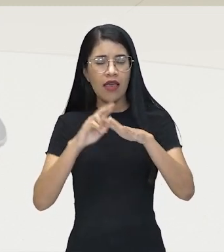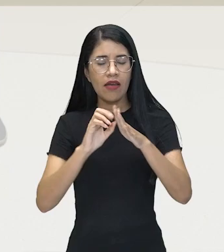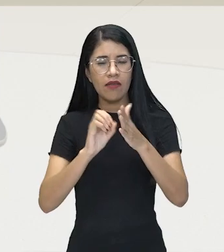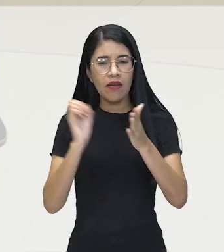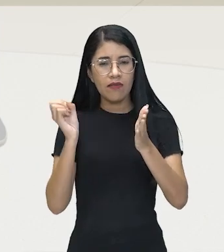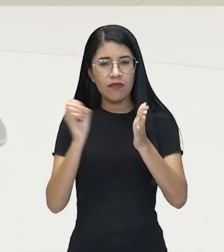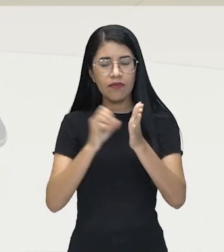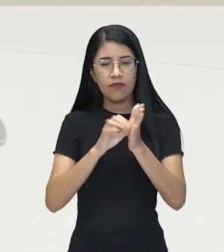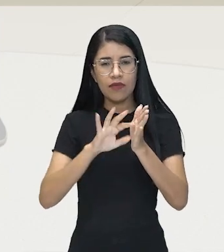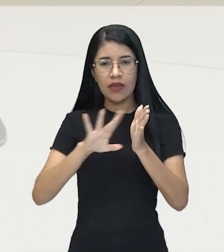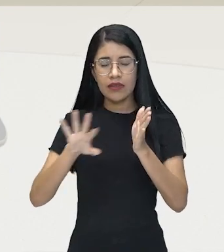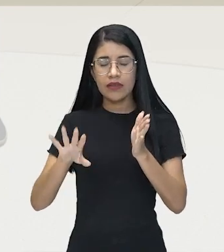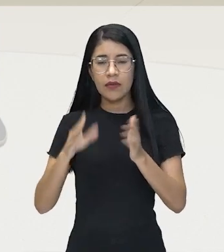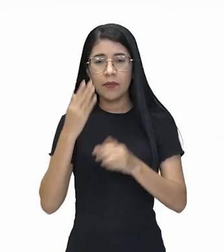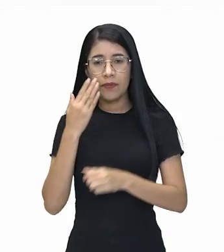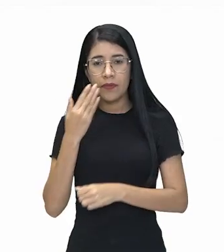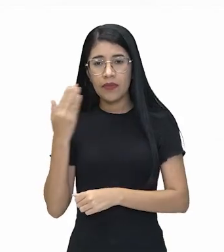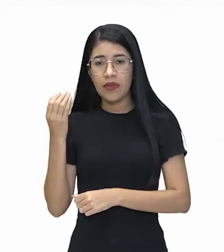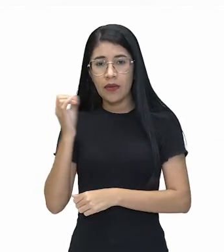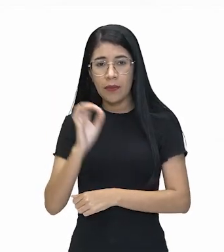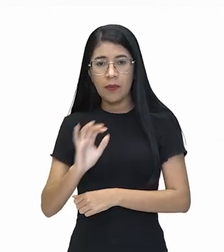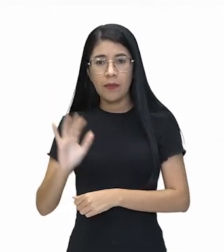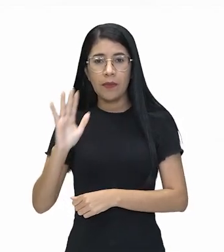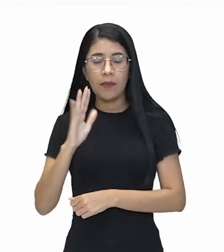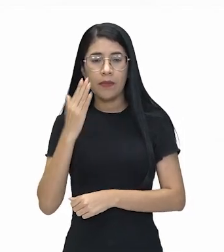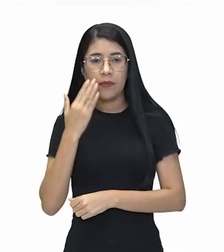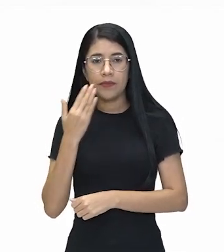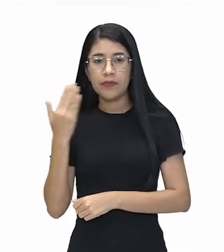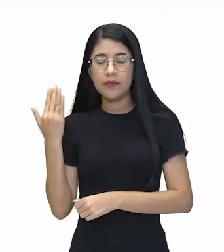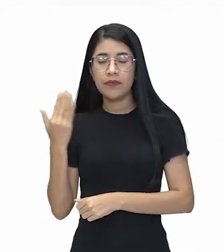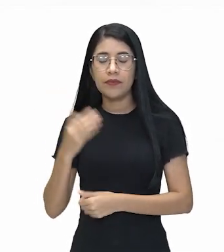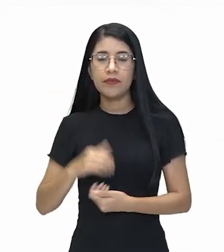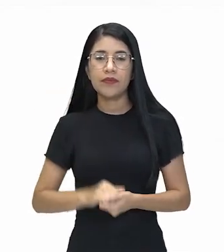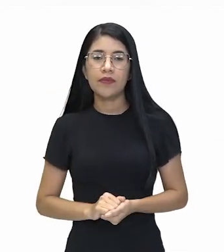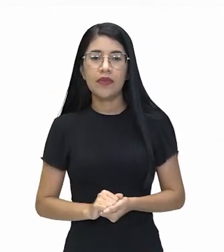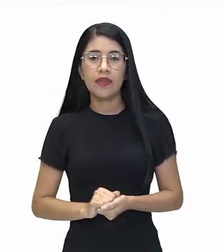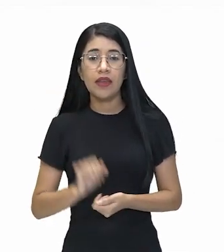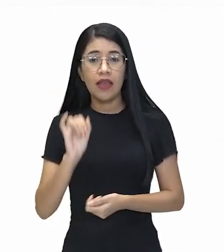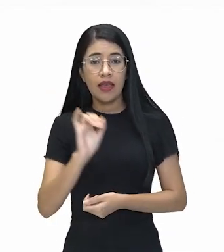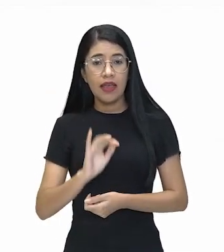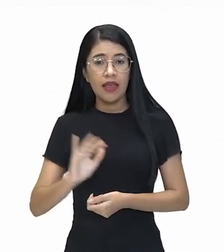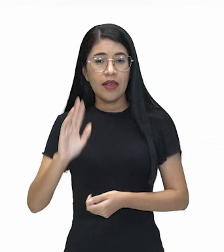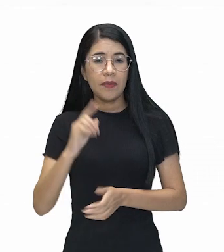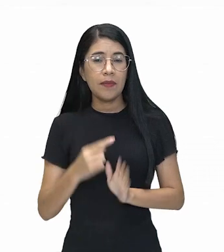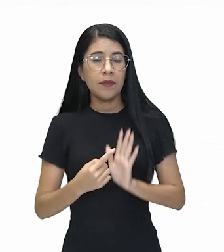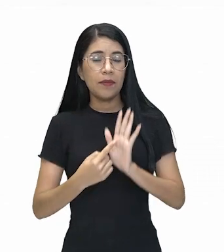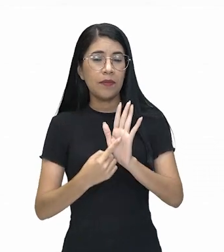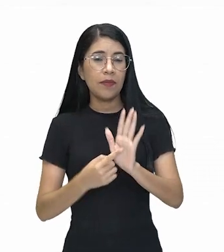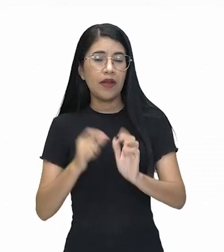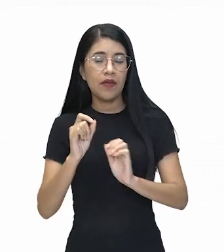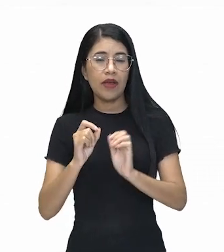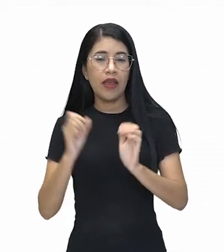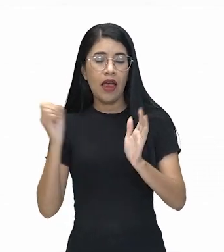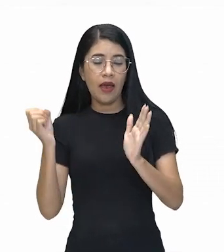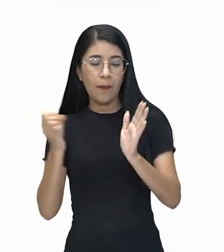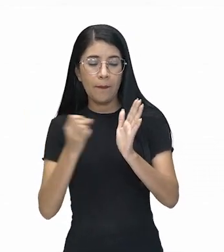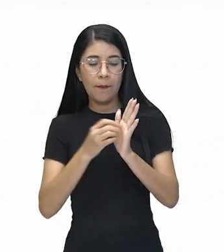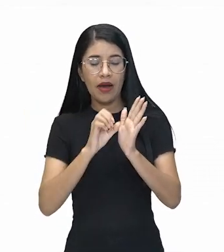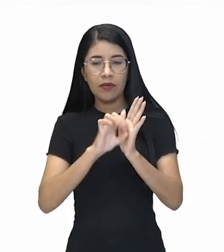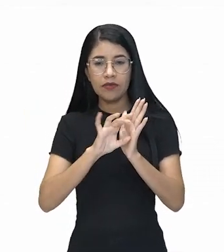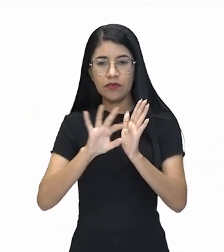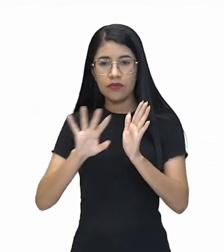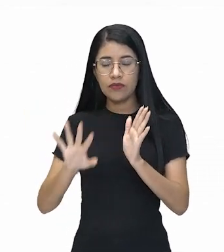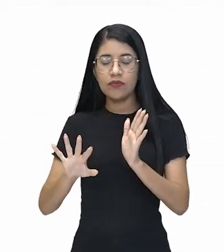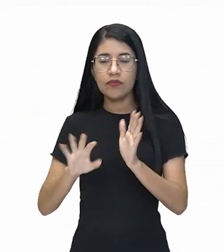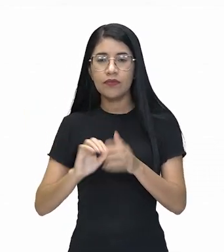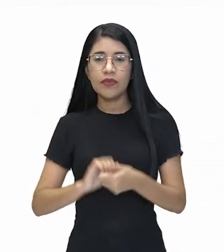Dá só uma olhada nessa imagem, olha só. Essa imagem, ela retrata muito bem a reflexão. Vocês